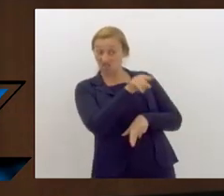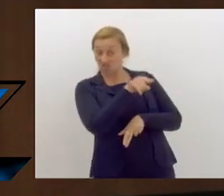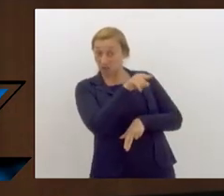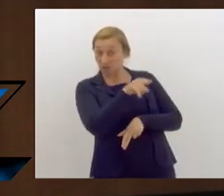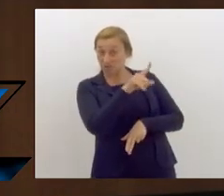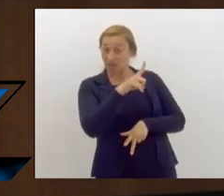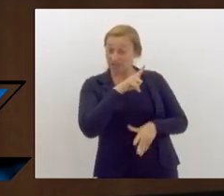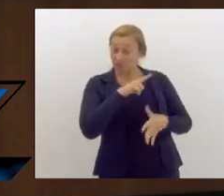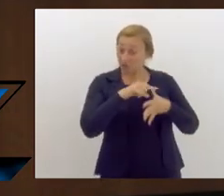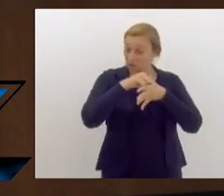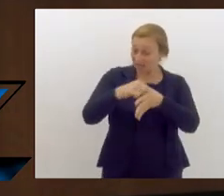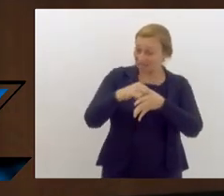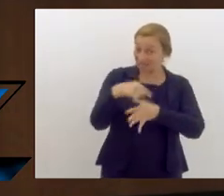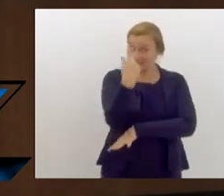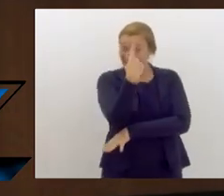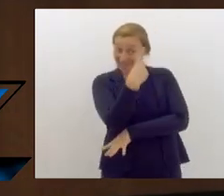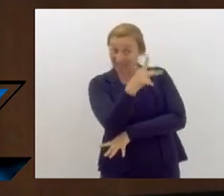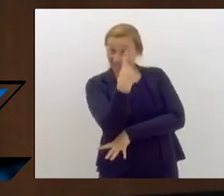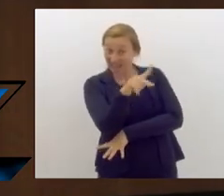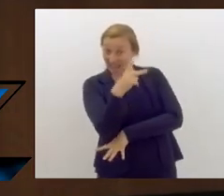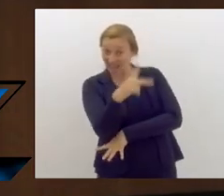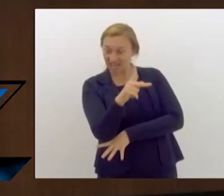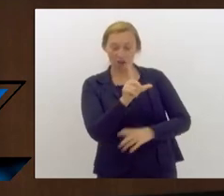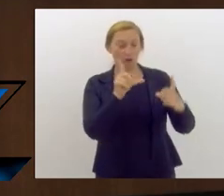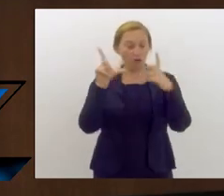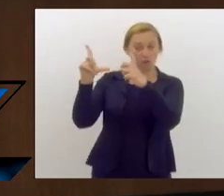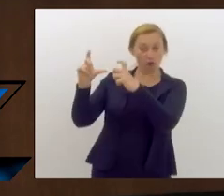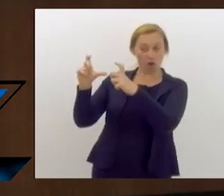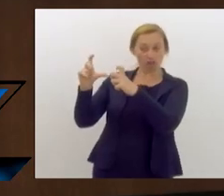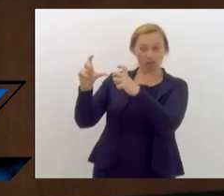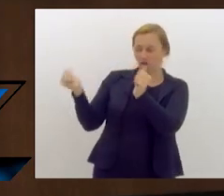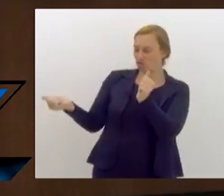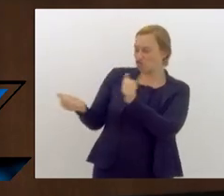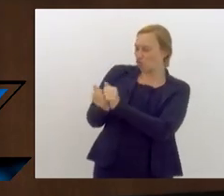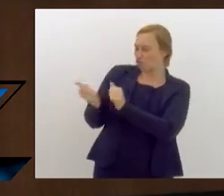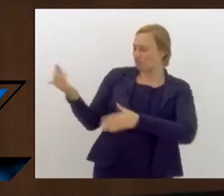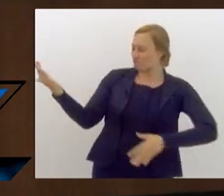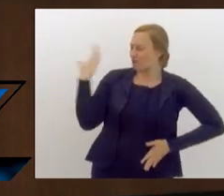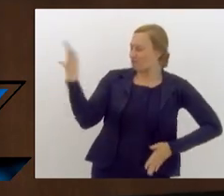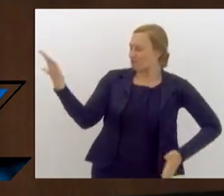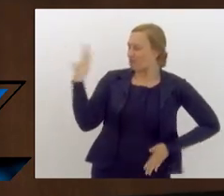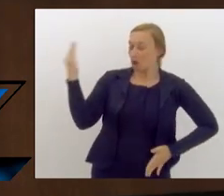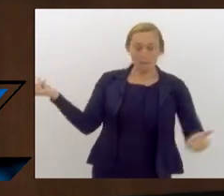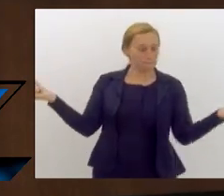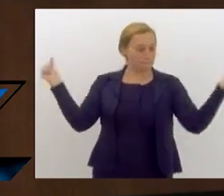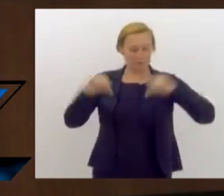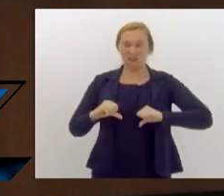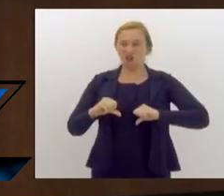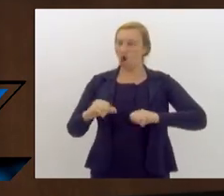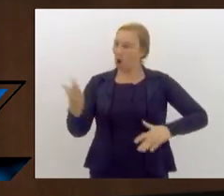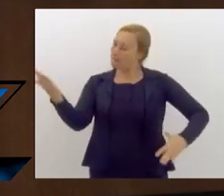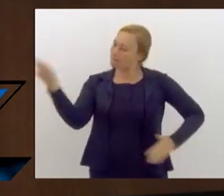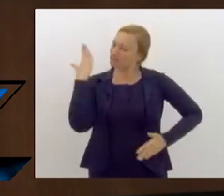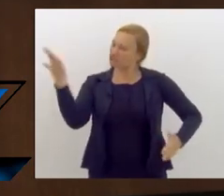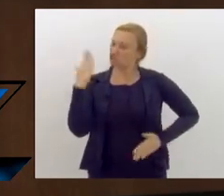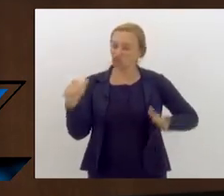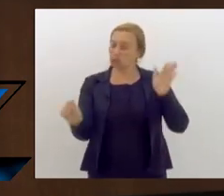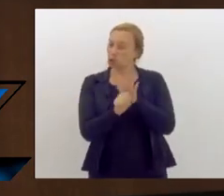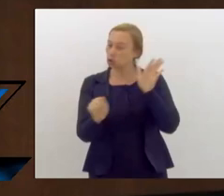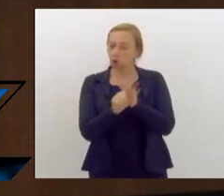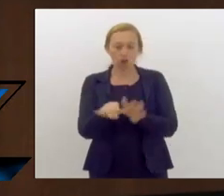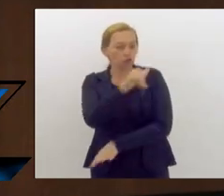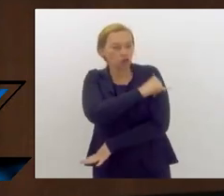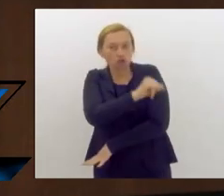tem o líder deles que se deixa fotografar ao lado dos piores traficantes de drogas do Rio de Janeiro